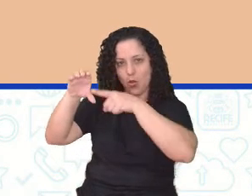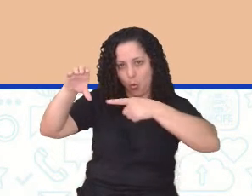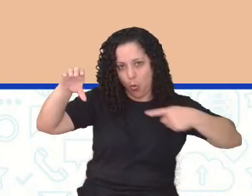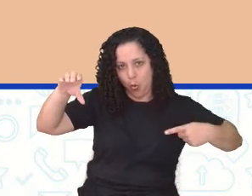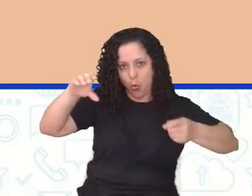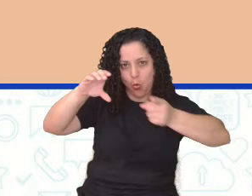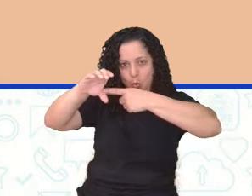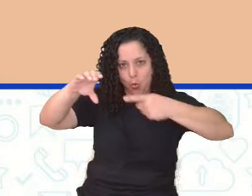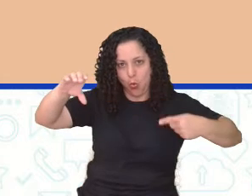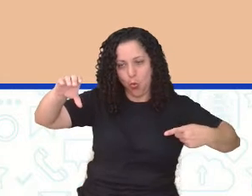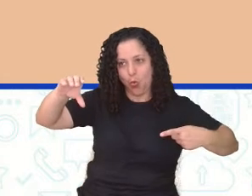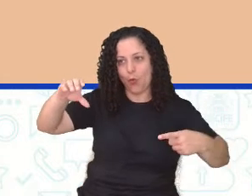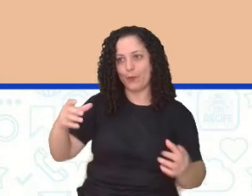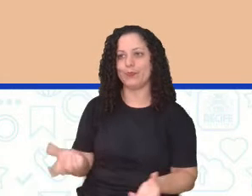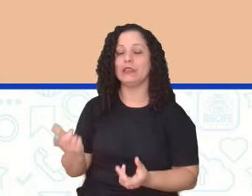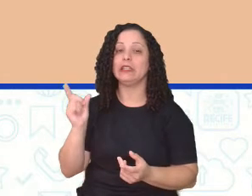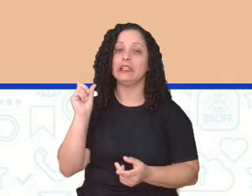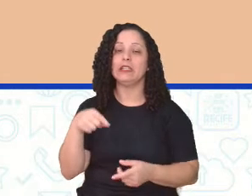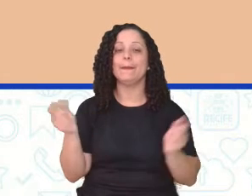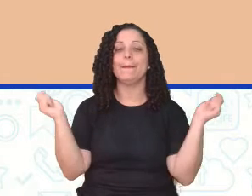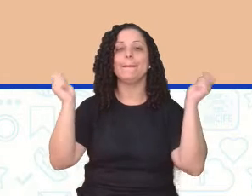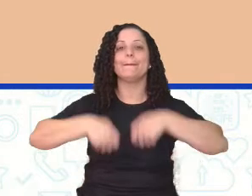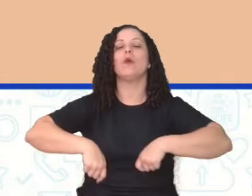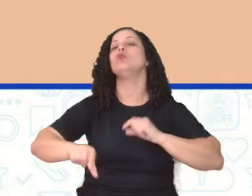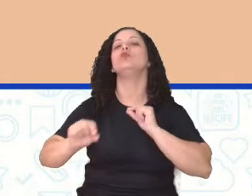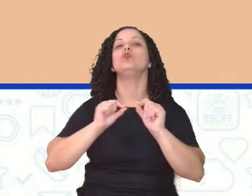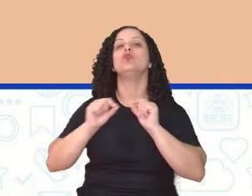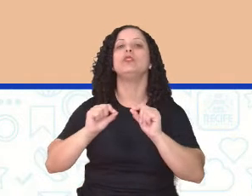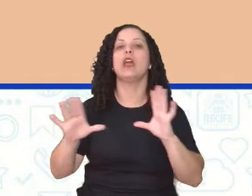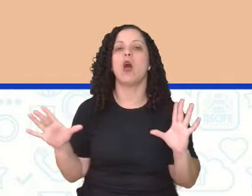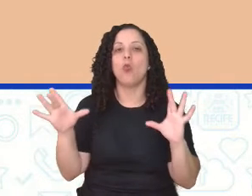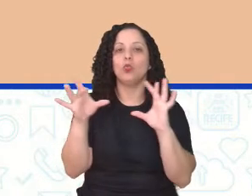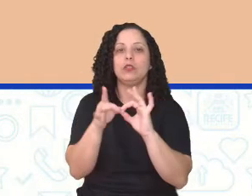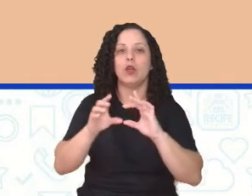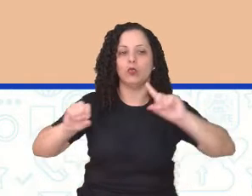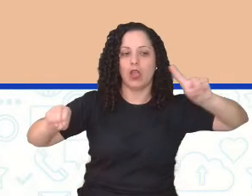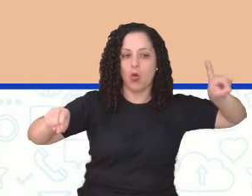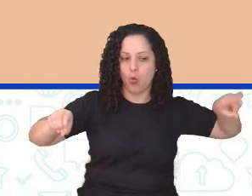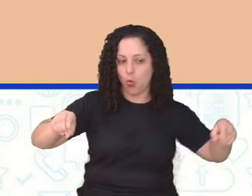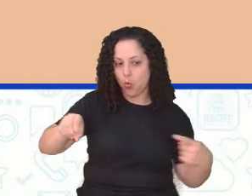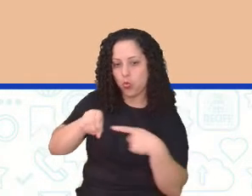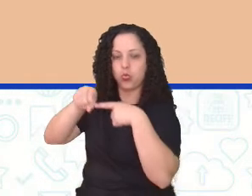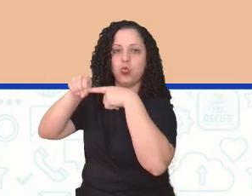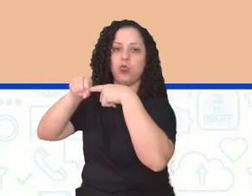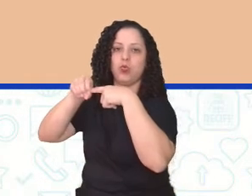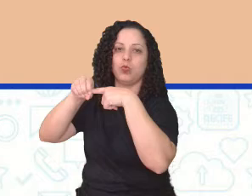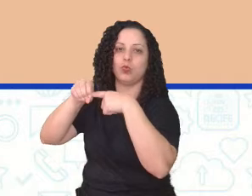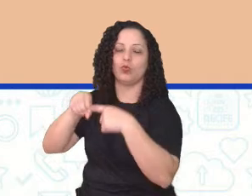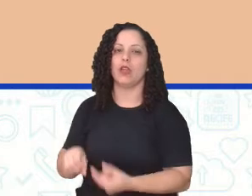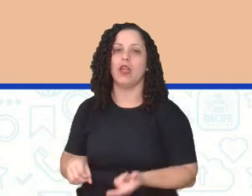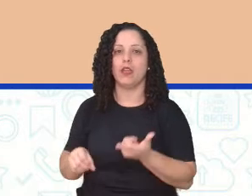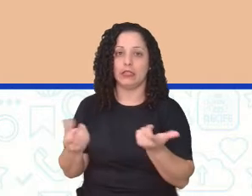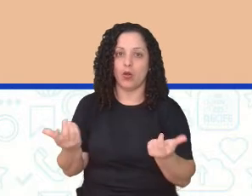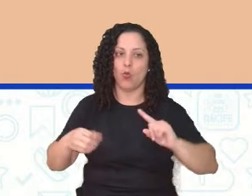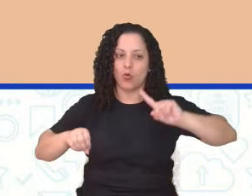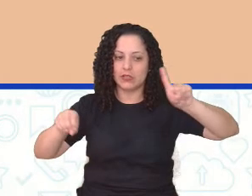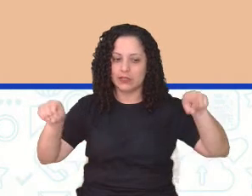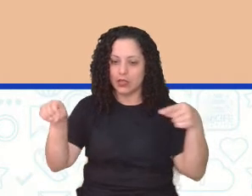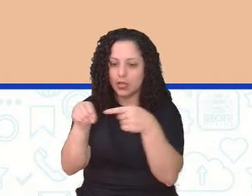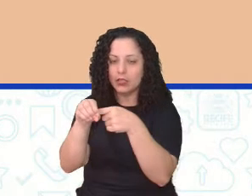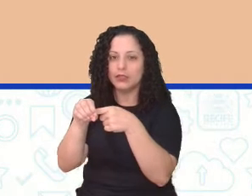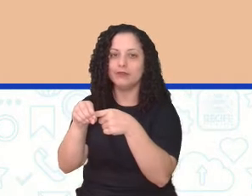também estruturas que vão possibilitar a união com o gameta feminino. Então, esse aí,